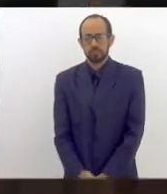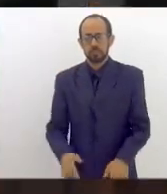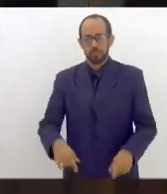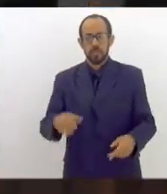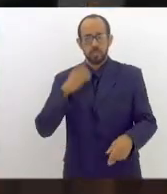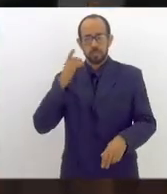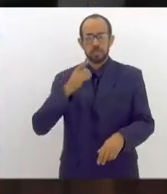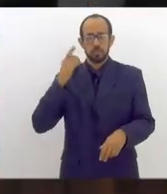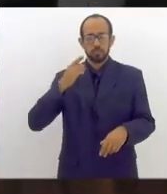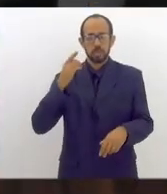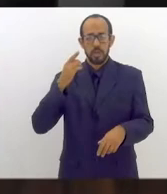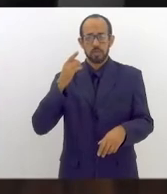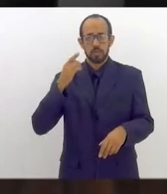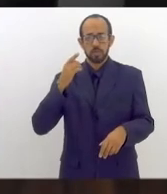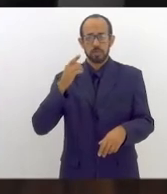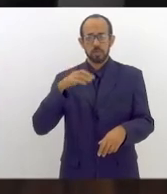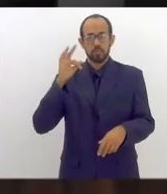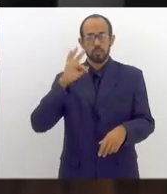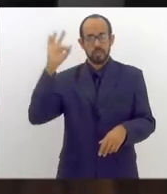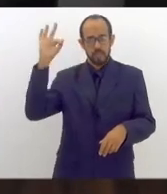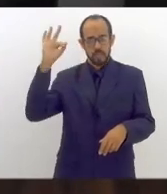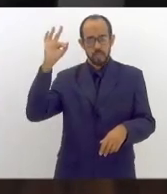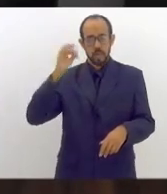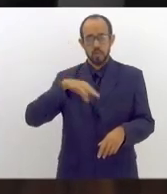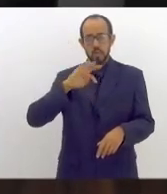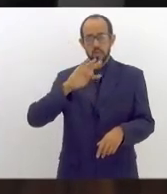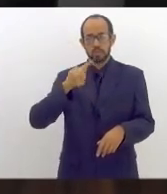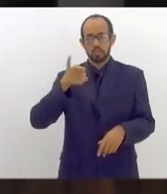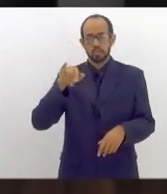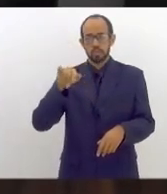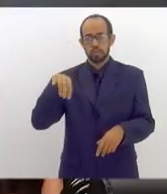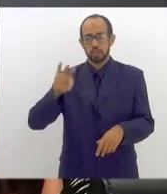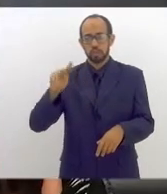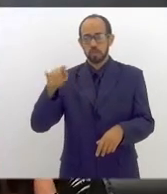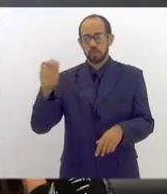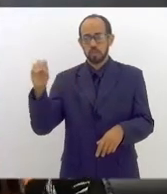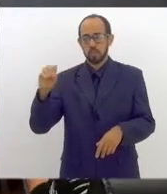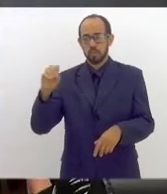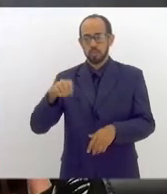e o deputado federal Chiquinho brasão